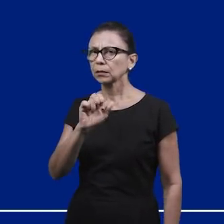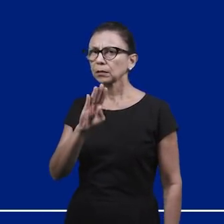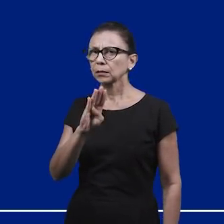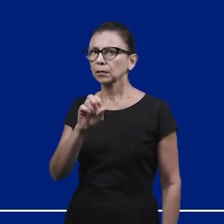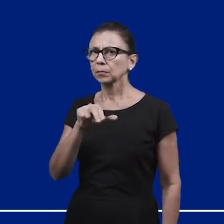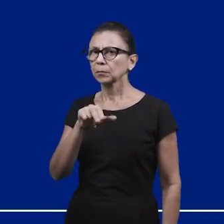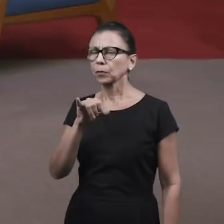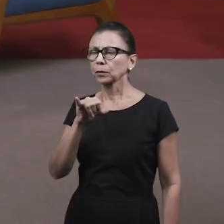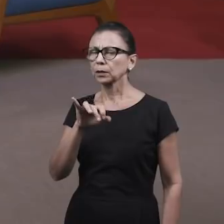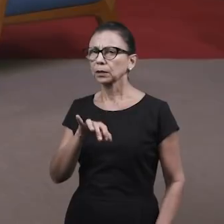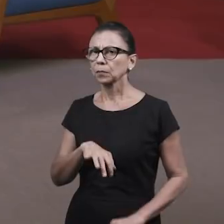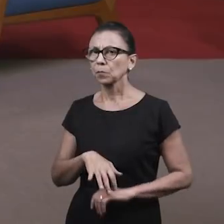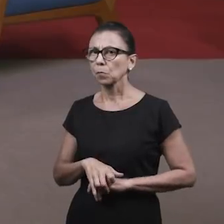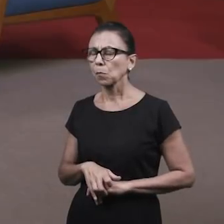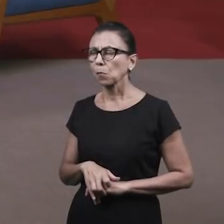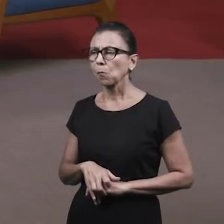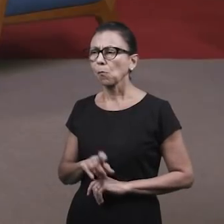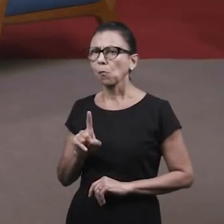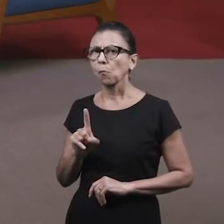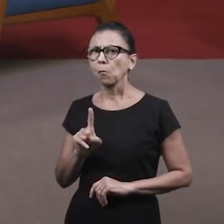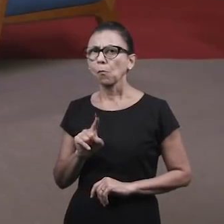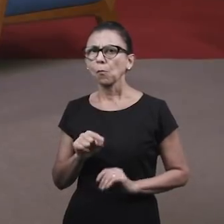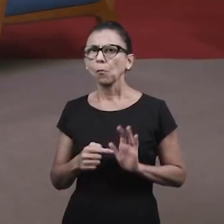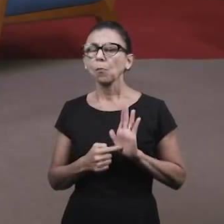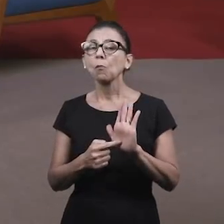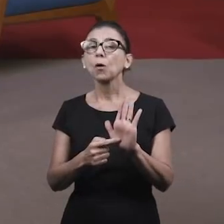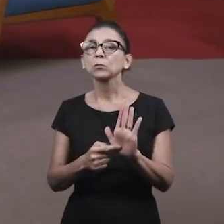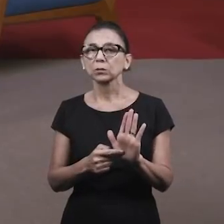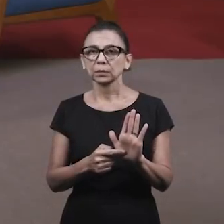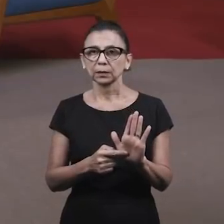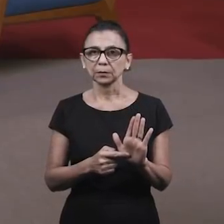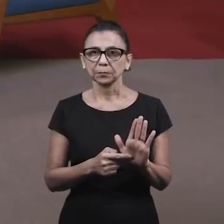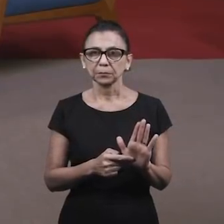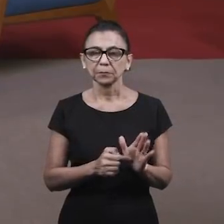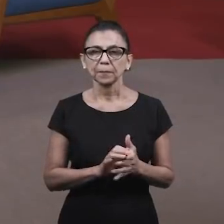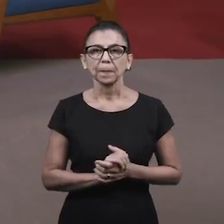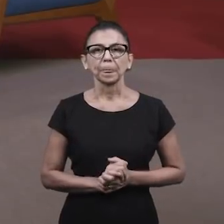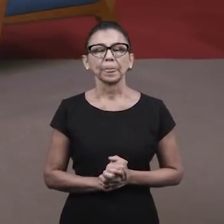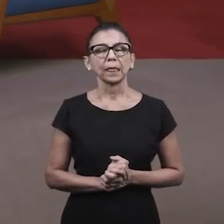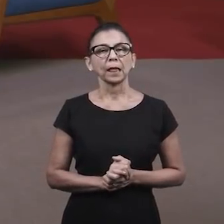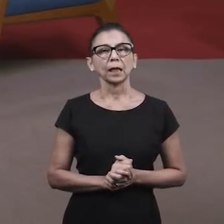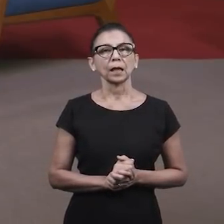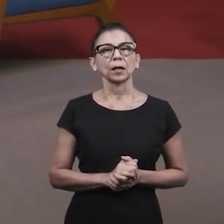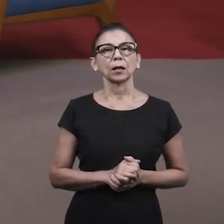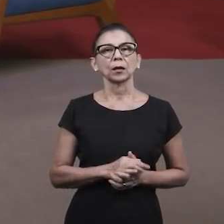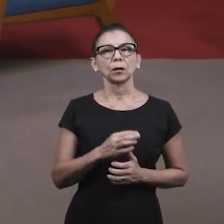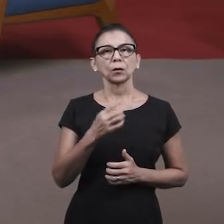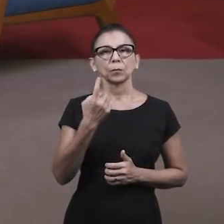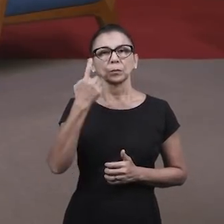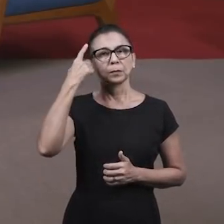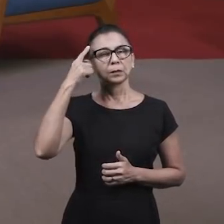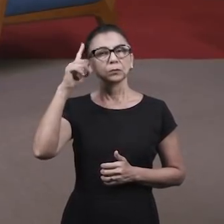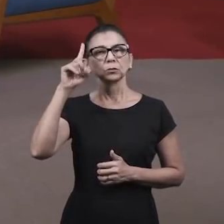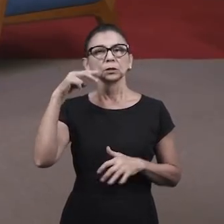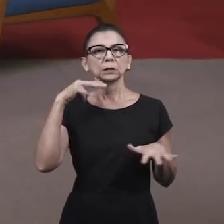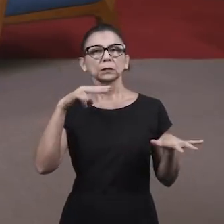cada vez que o servo participa da ceia por conta desse mistério, né, por conta dessa experiência. Vamos lá, vamos ver mais um aqui.